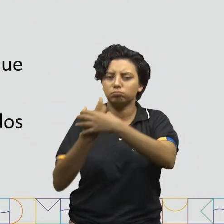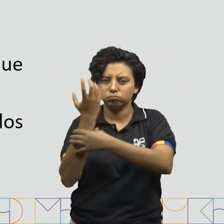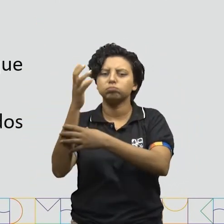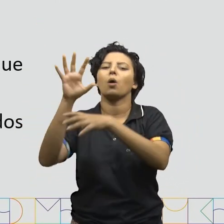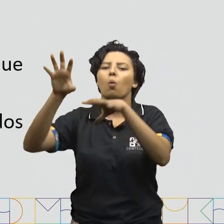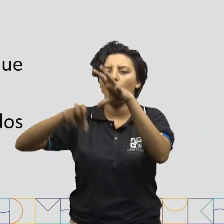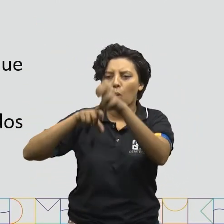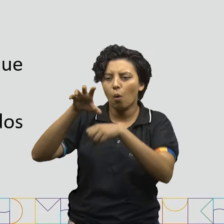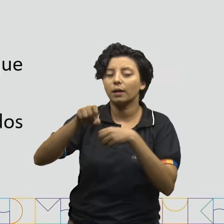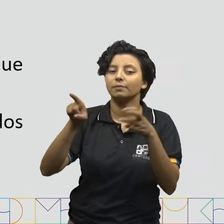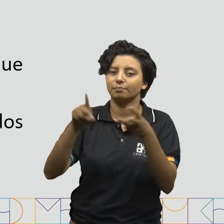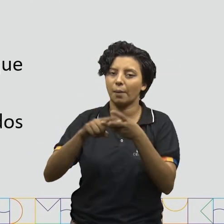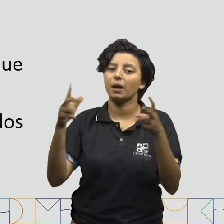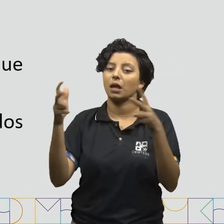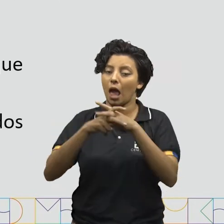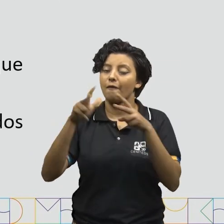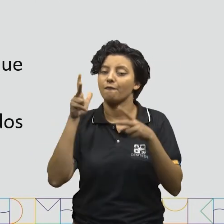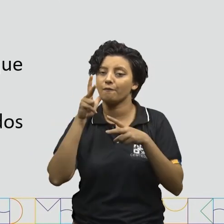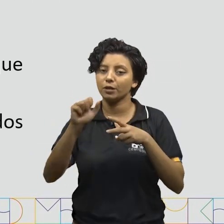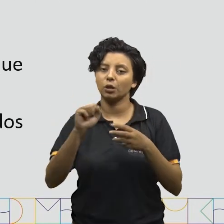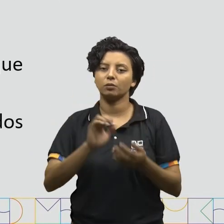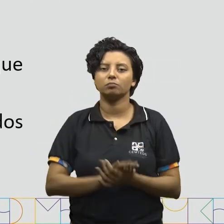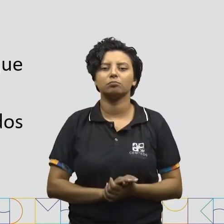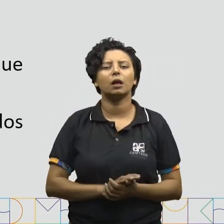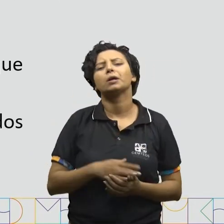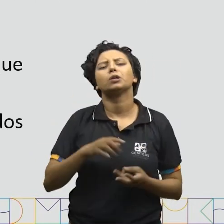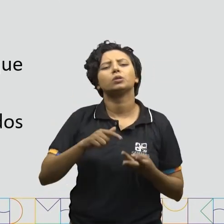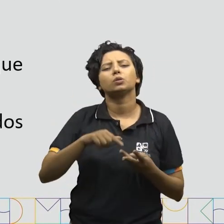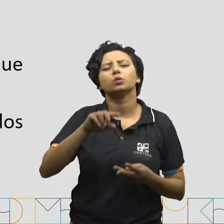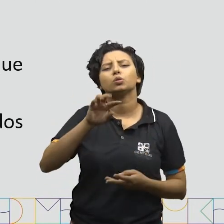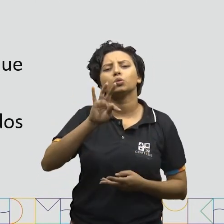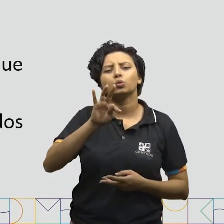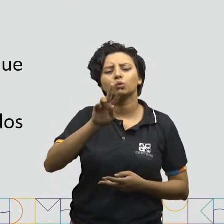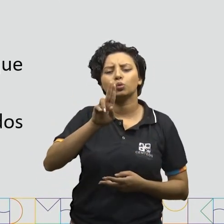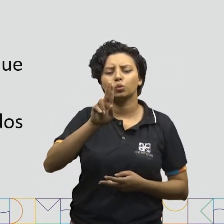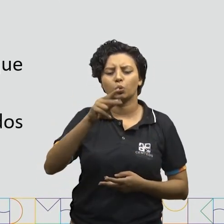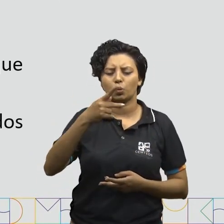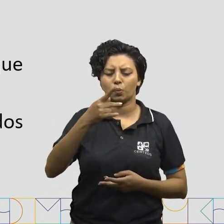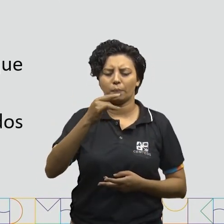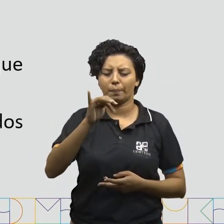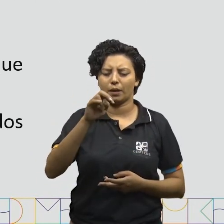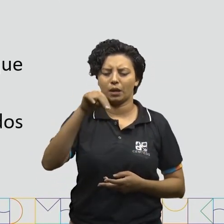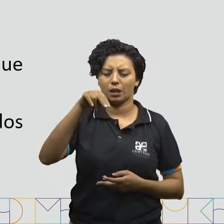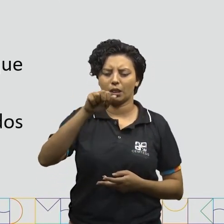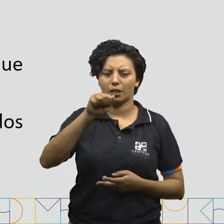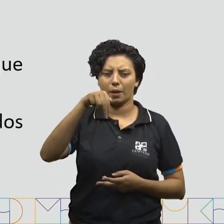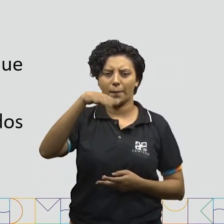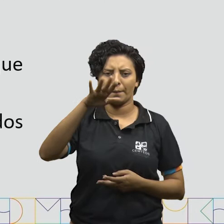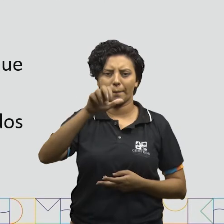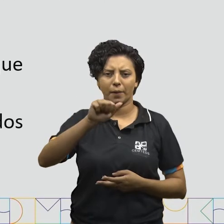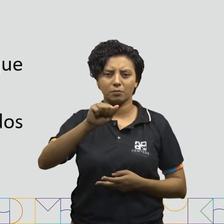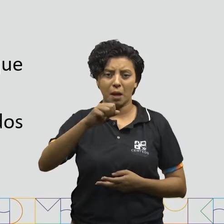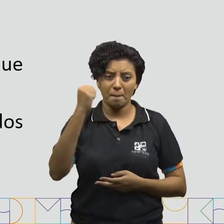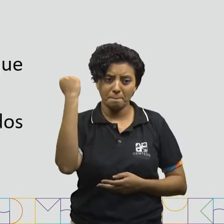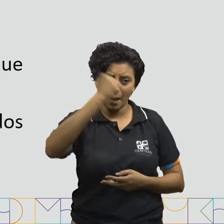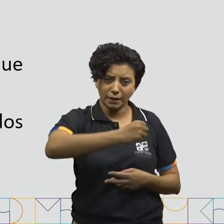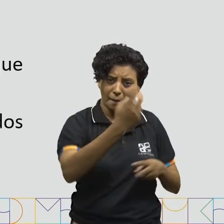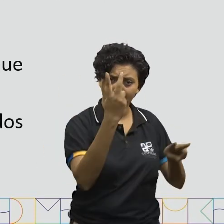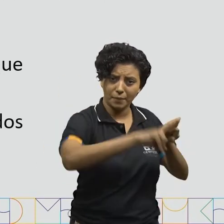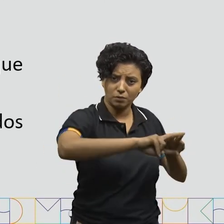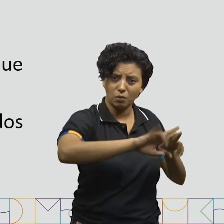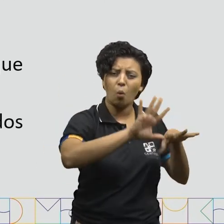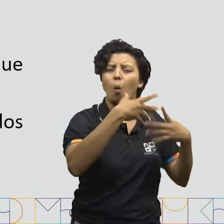das vitórias nas guerras. E para os tupinambás, qual o propósito do sacrifício dos prisioneiros de